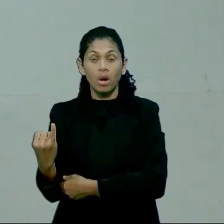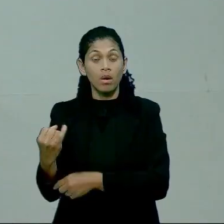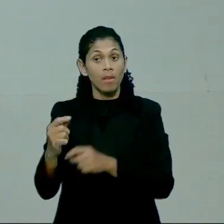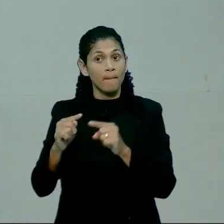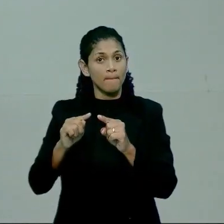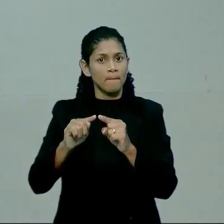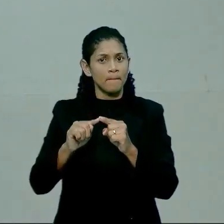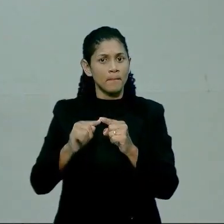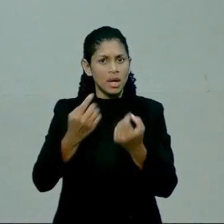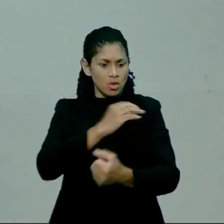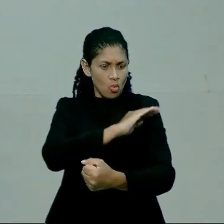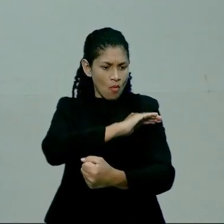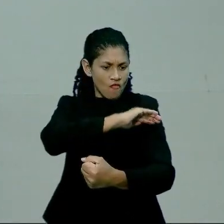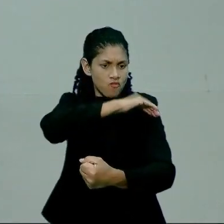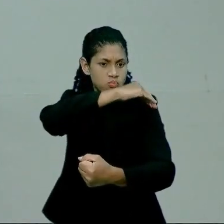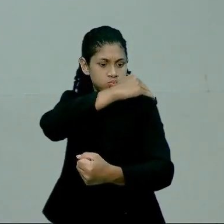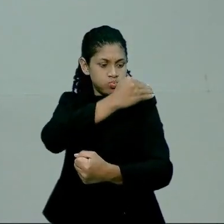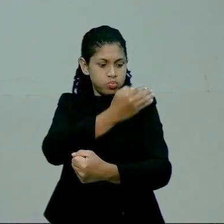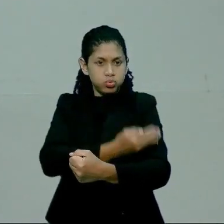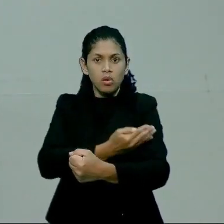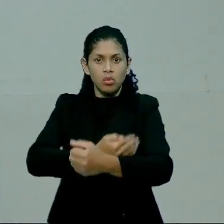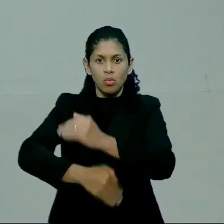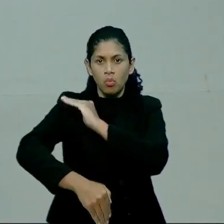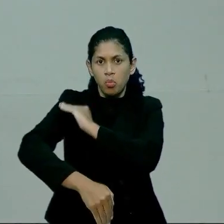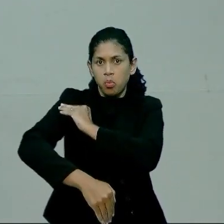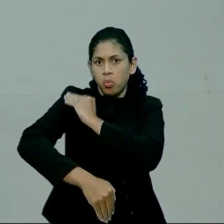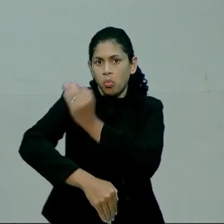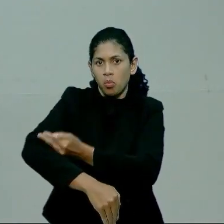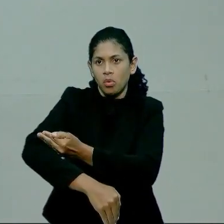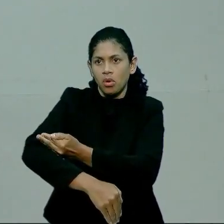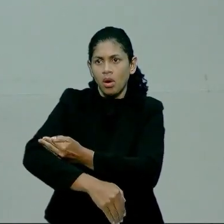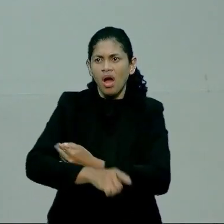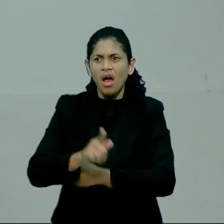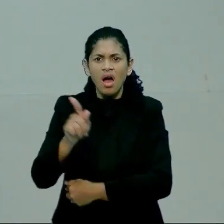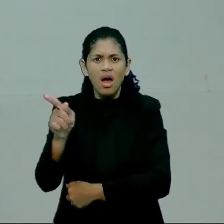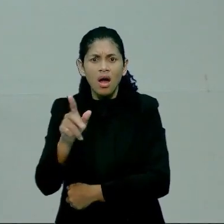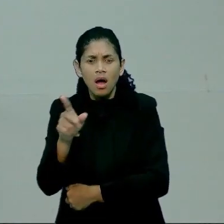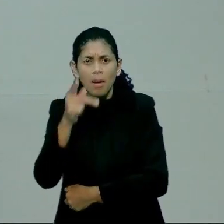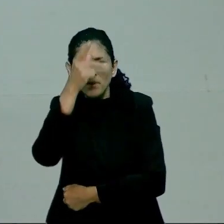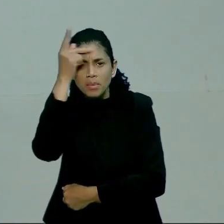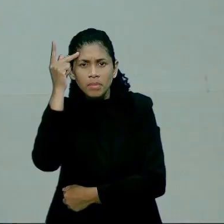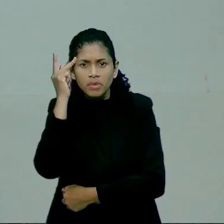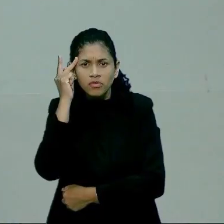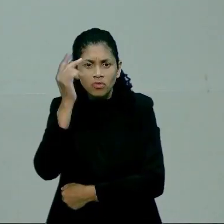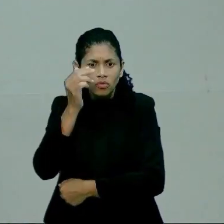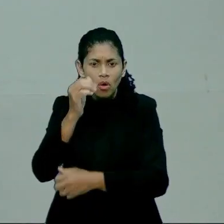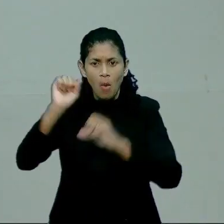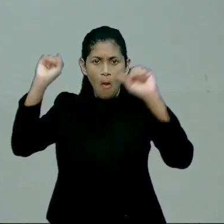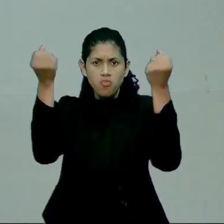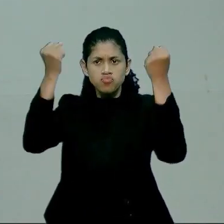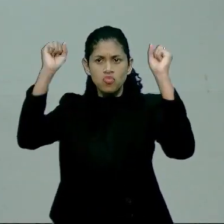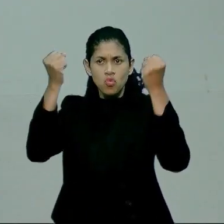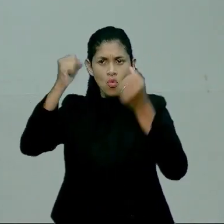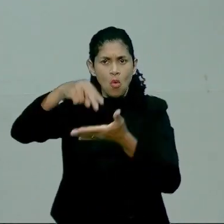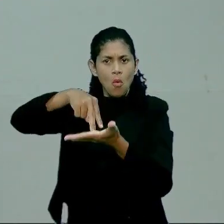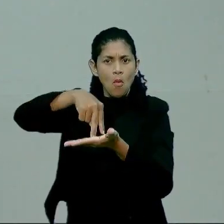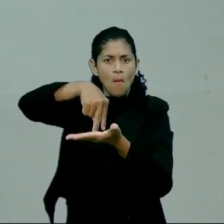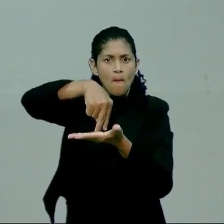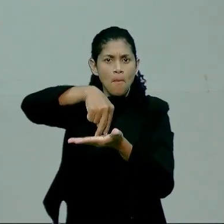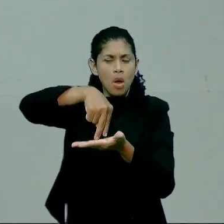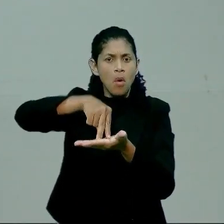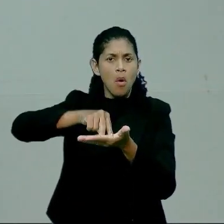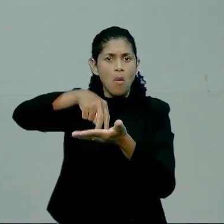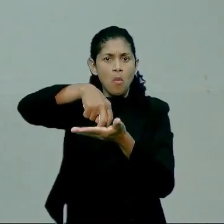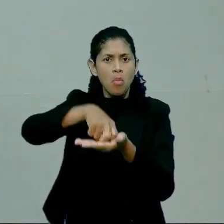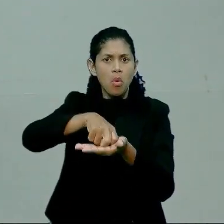para o fortalecimento. E eu queria fortalecer. Eu vi o cara, ele ficou fortão treinando, mas eu não consigo, eu não estou ficando forte, porque o